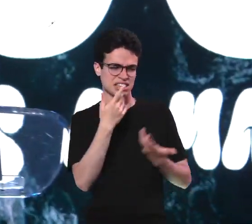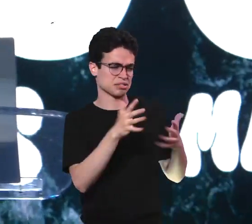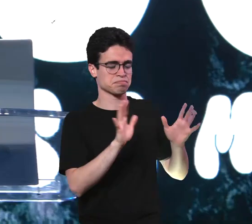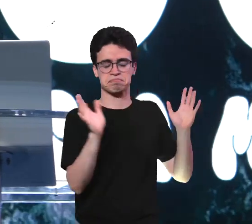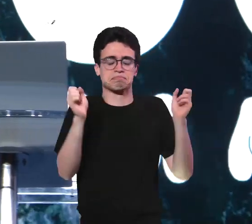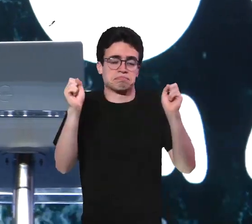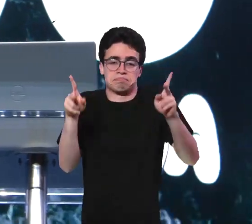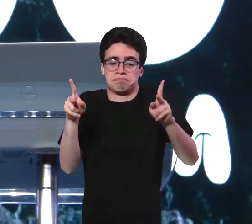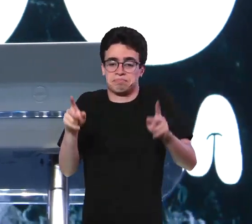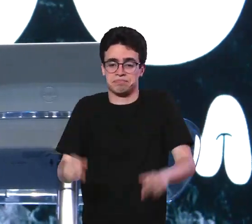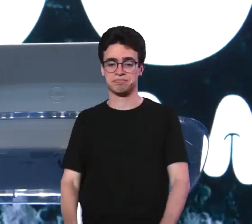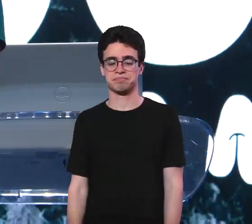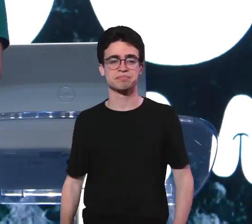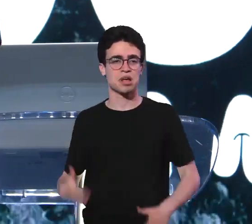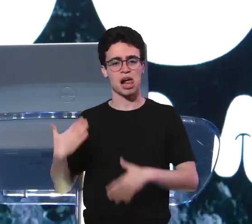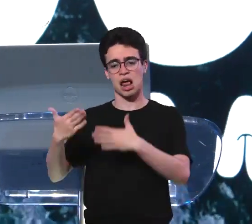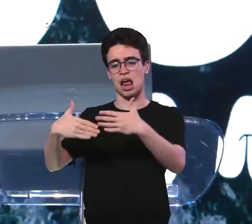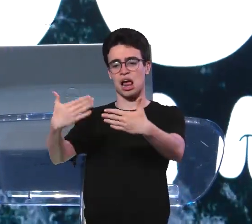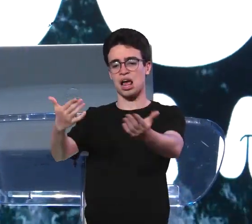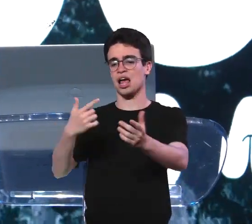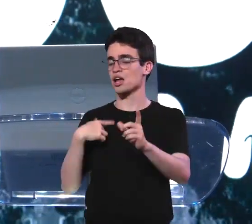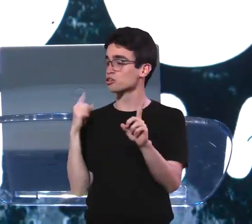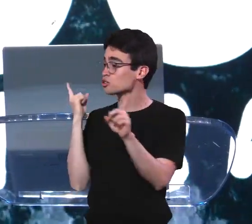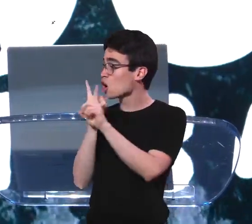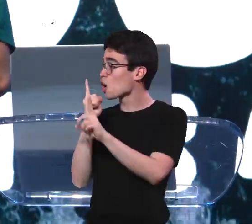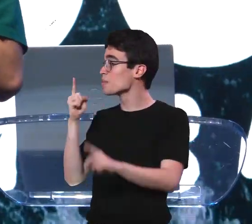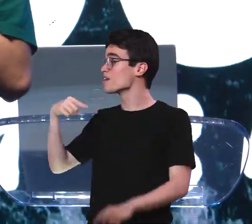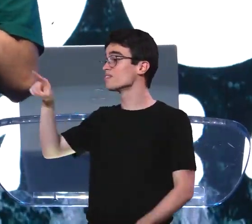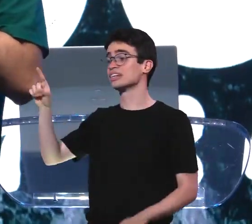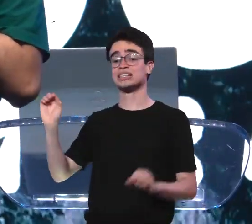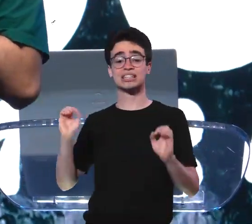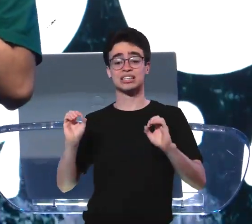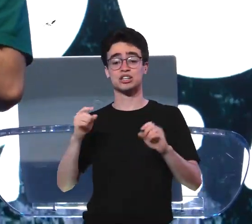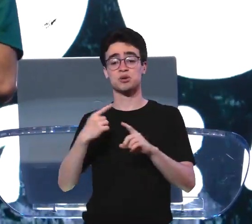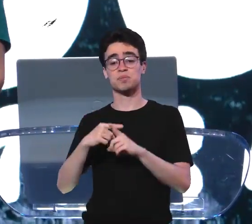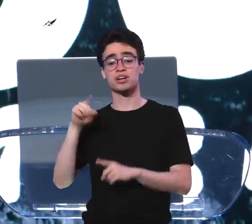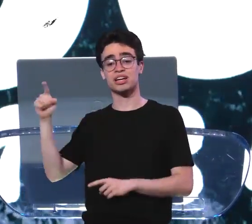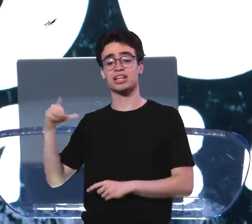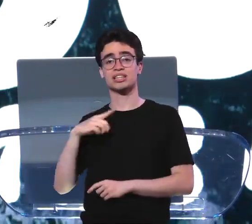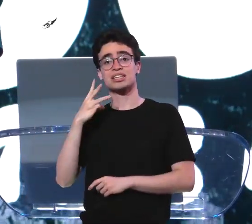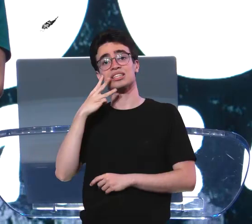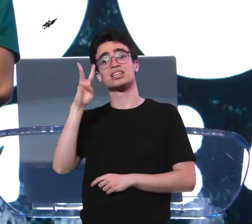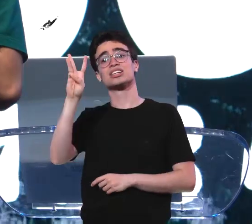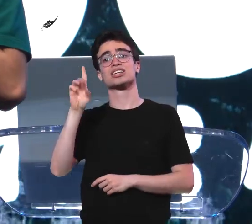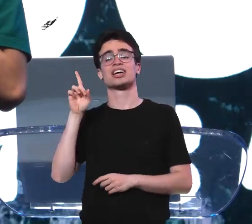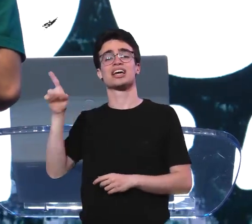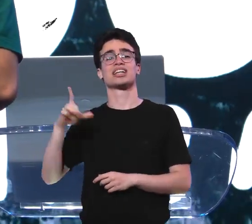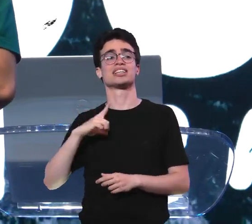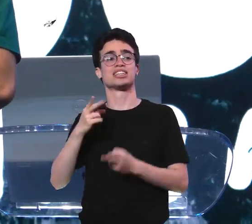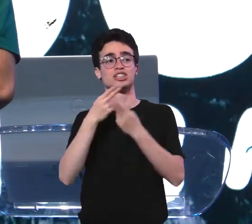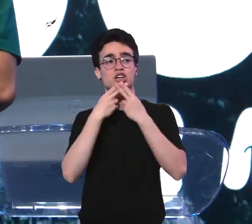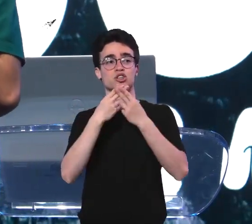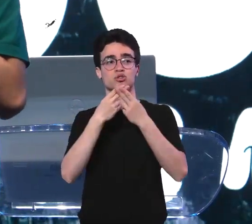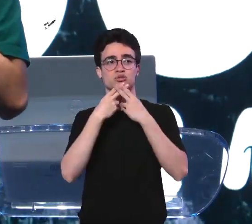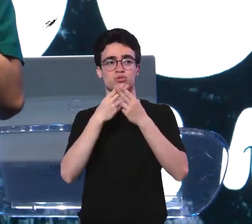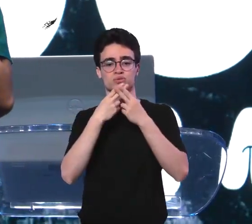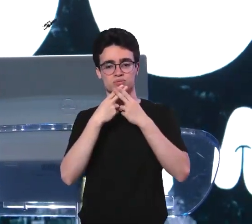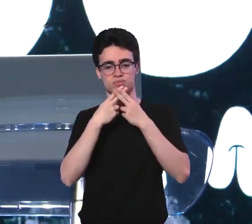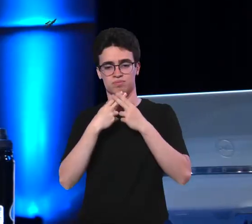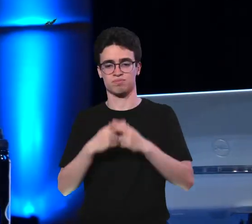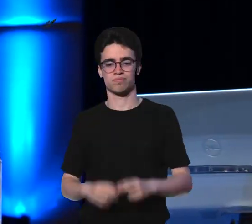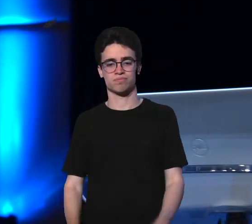bom. Passou uns dias, eu descobri que ele não foi porque ele estava no 3º dia de jejum.